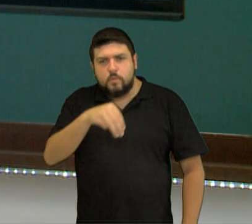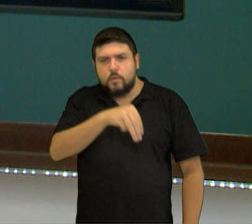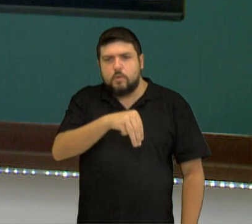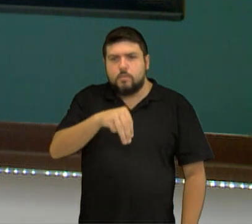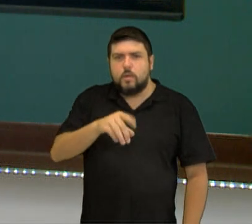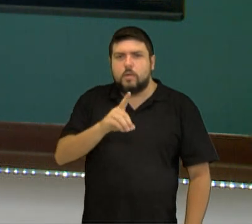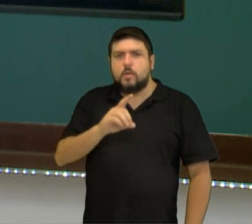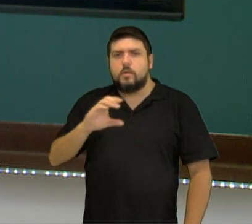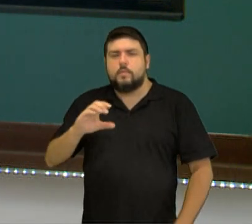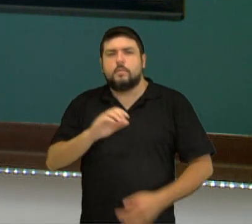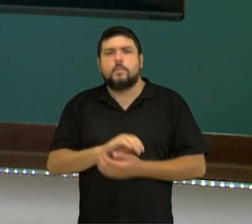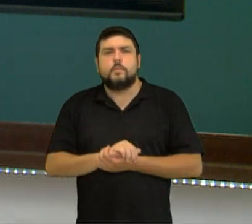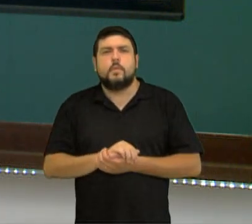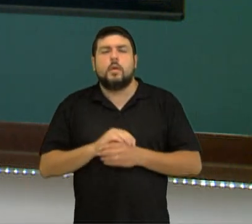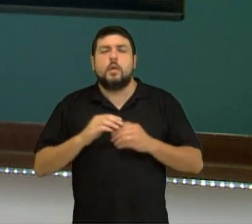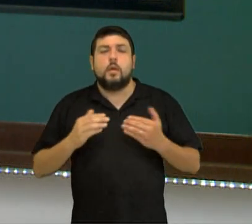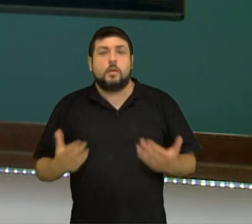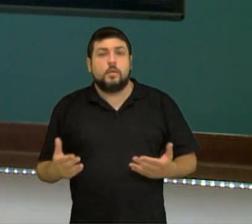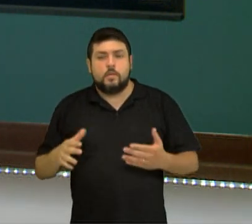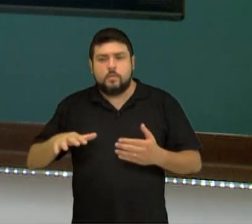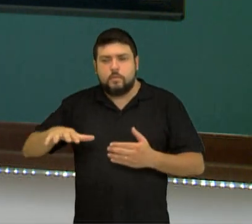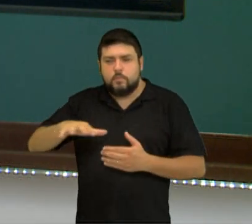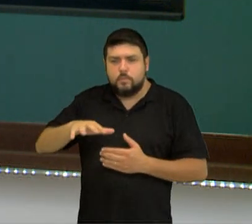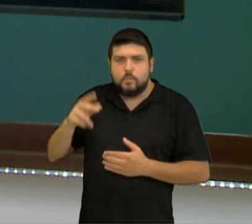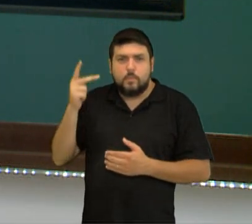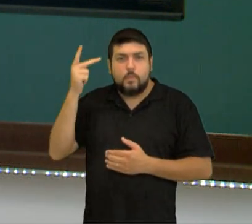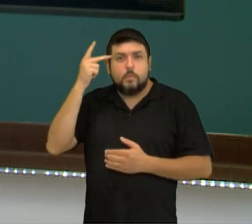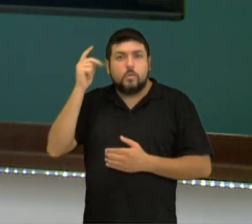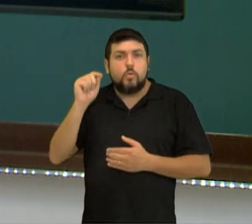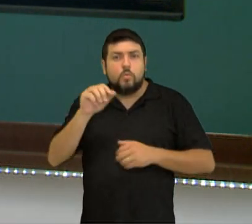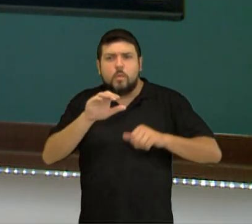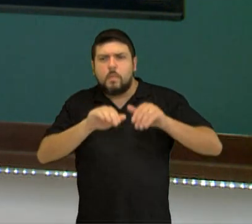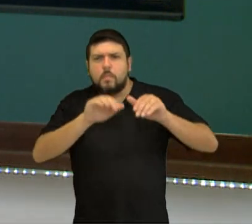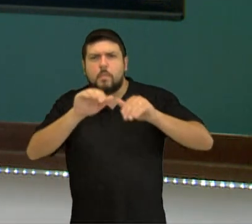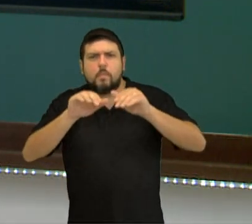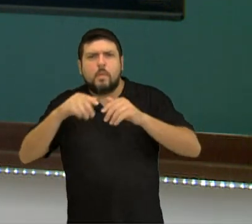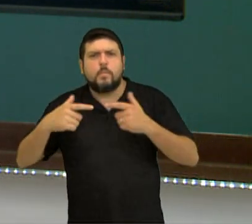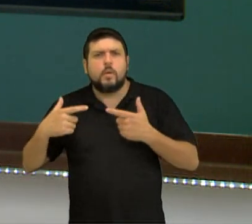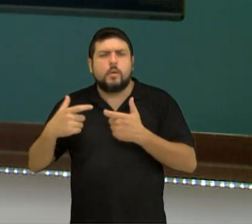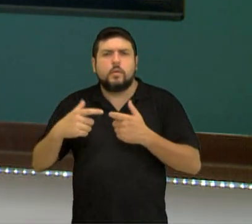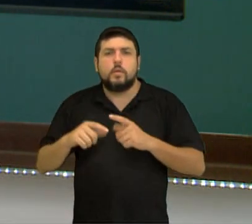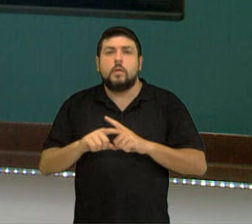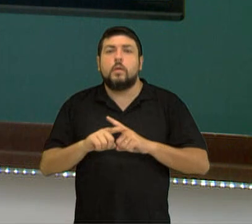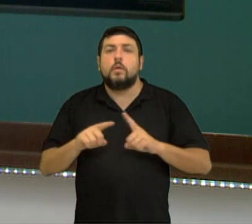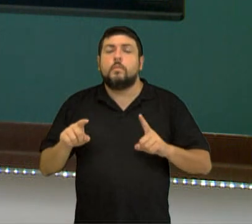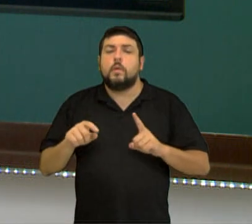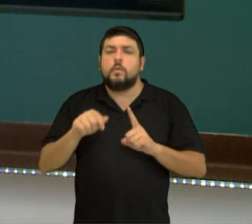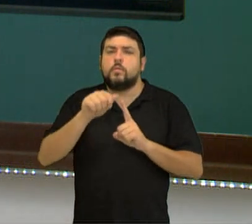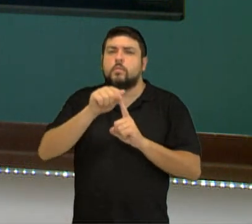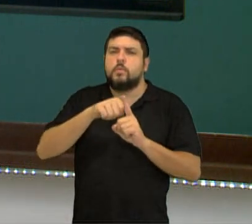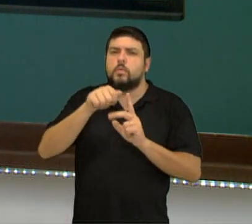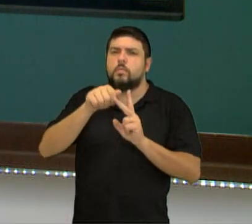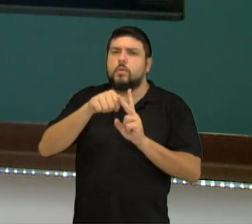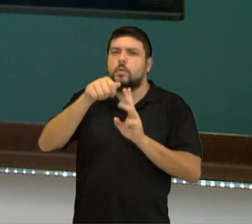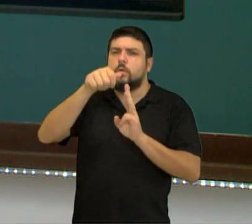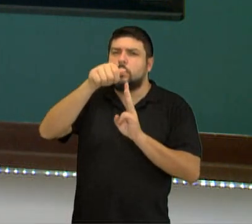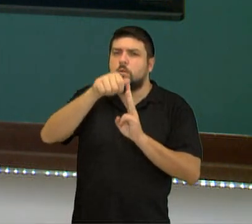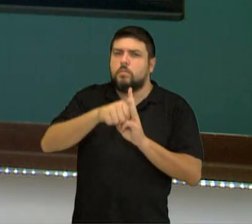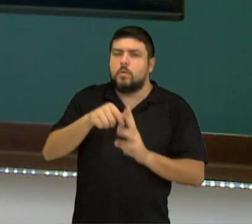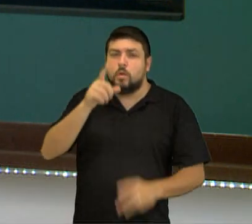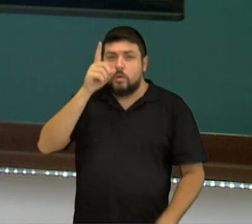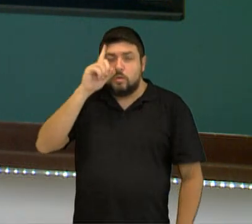MMDC. Então os paulistas com esse forte apelo para a guerra, mas em menos de 3 meses, no dia 1º